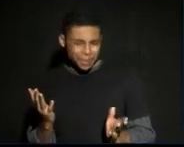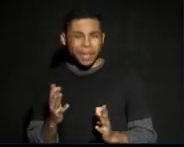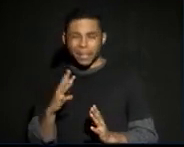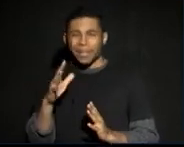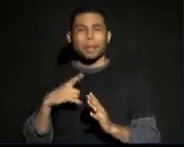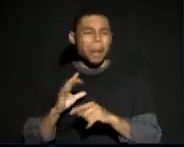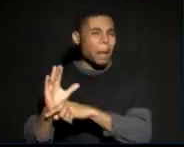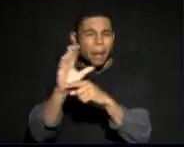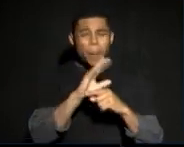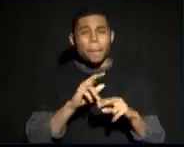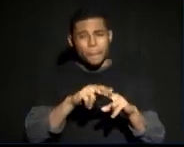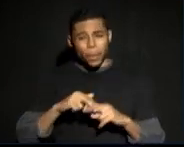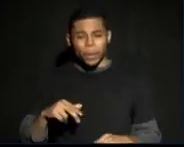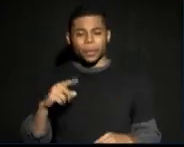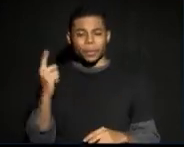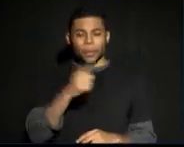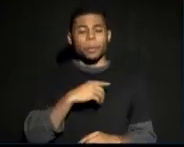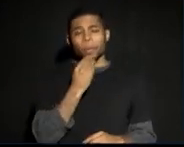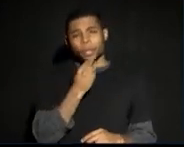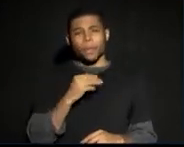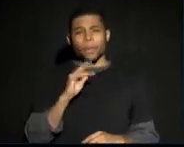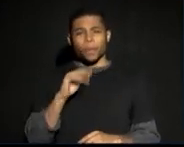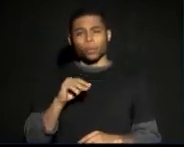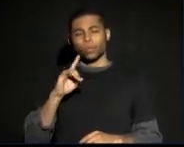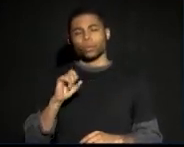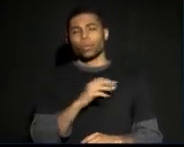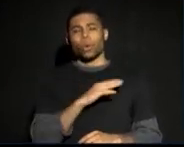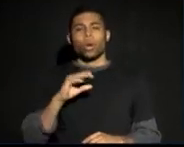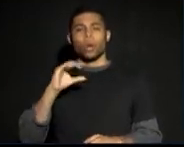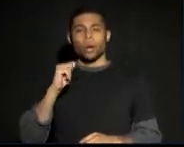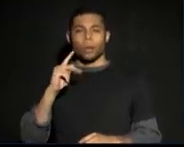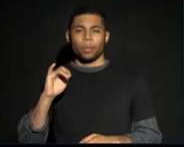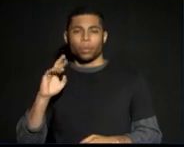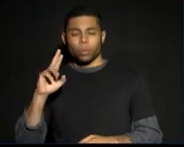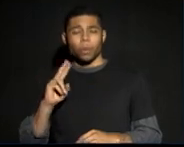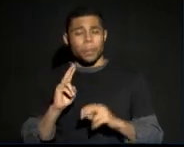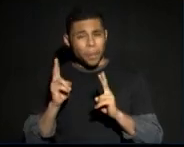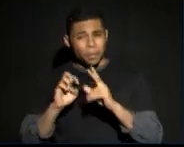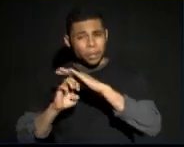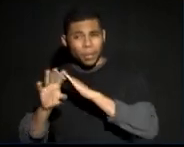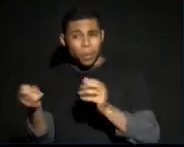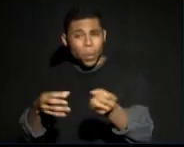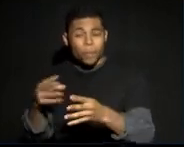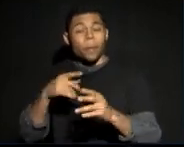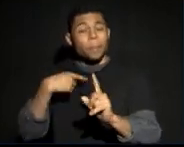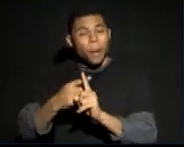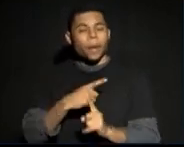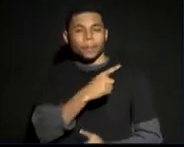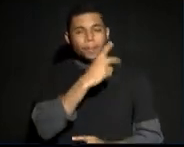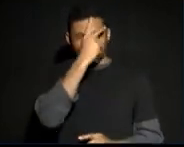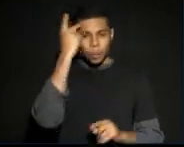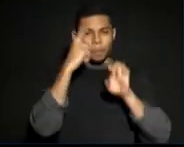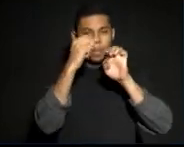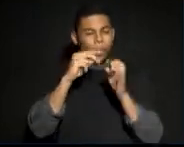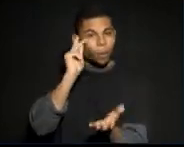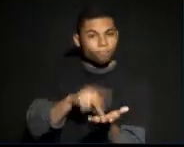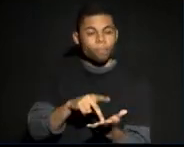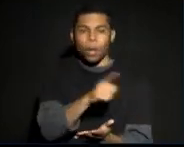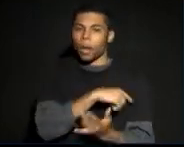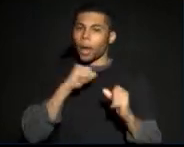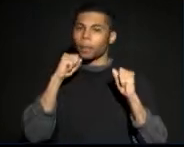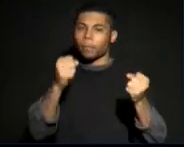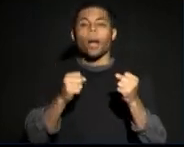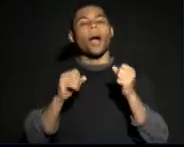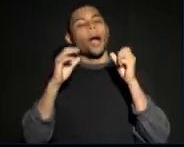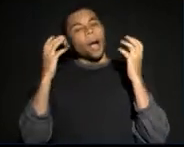Então deveria ter um grande o fundo de Venture capital não só para Startup de inovação mas por empreendedor real que tá na